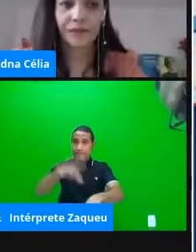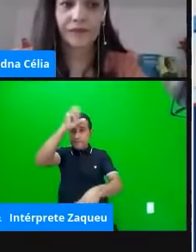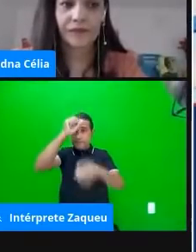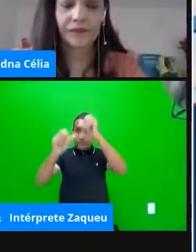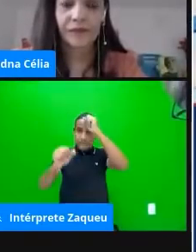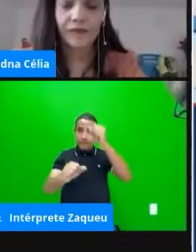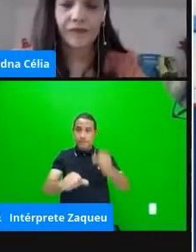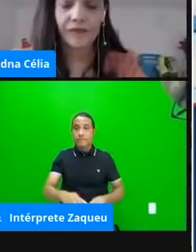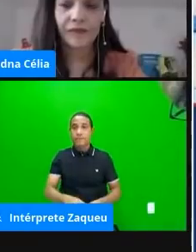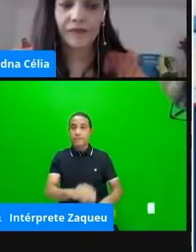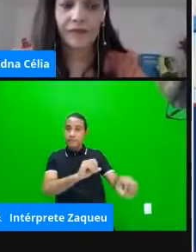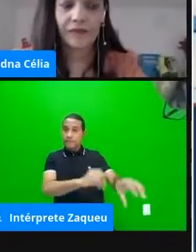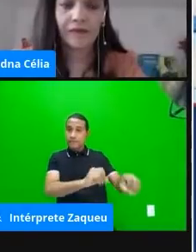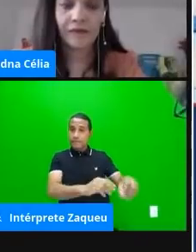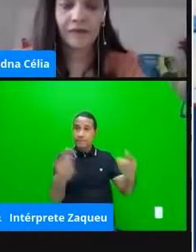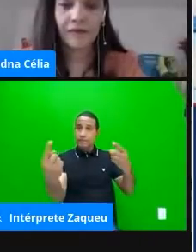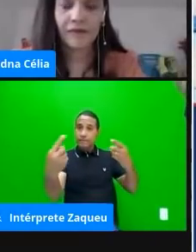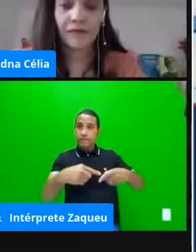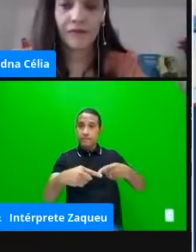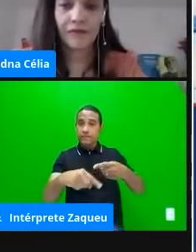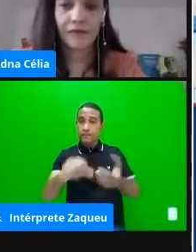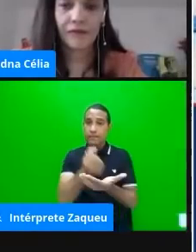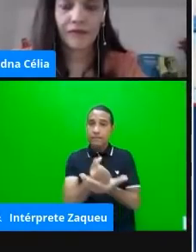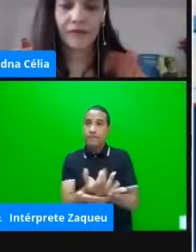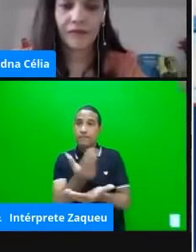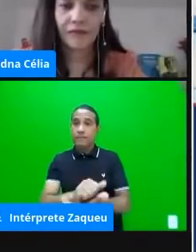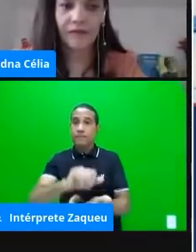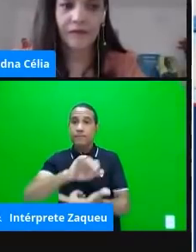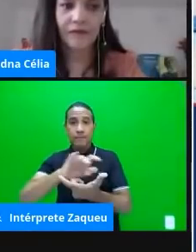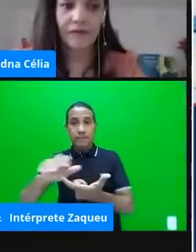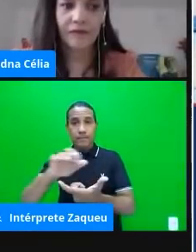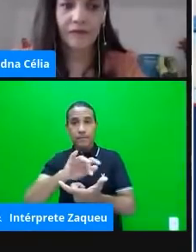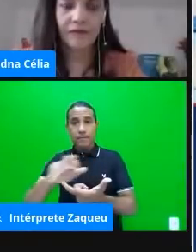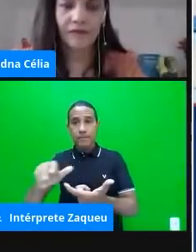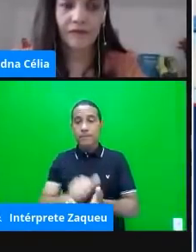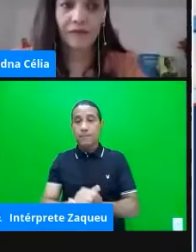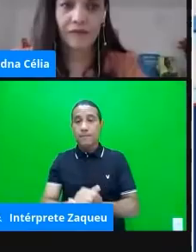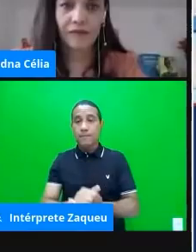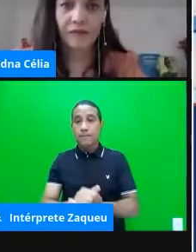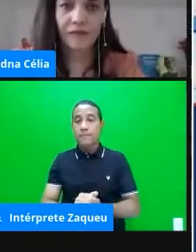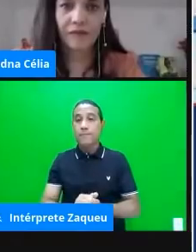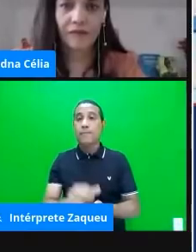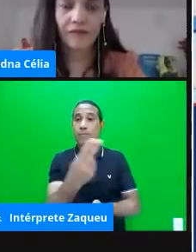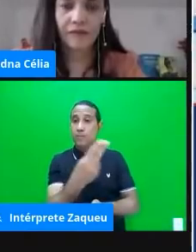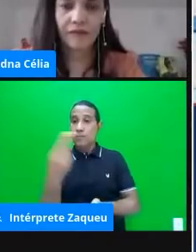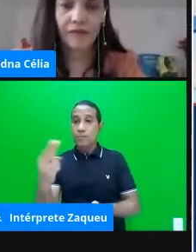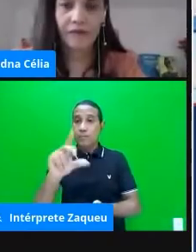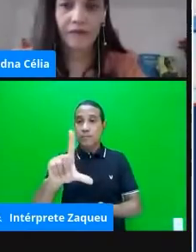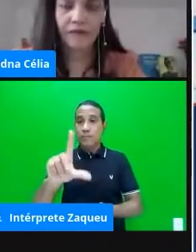da Alfabetização e do Multiletramento. Sou Laurinda Cruz,